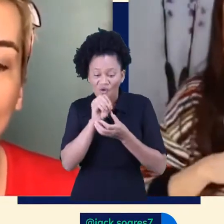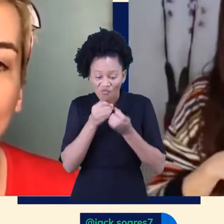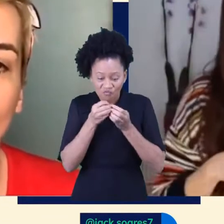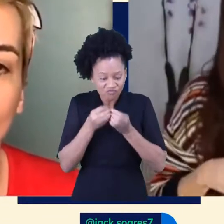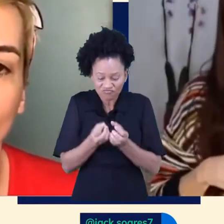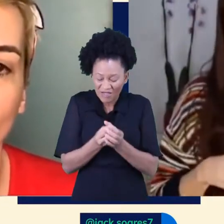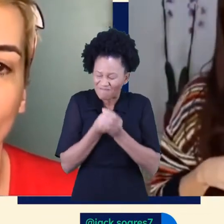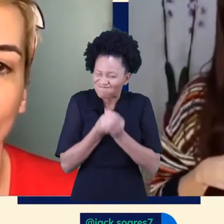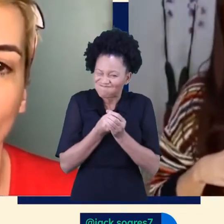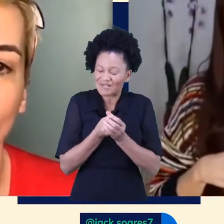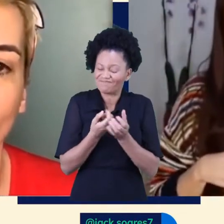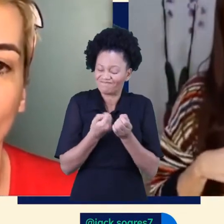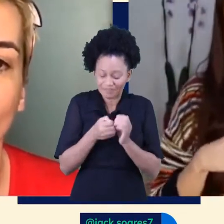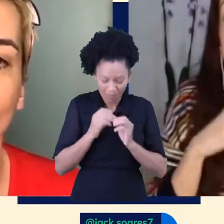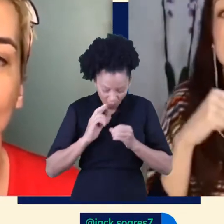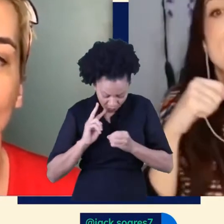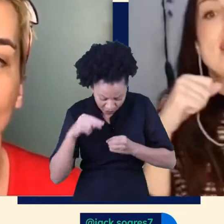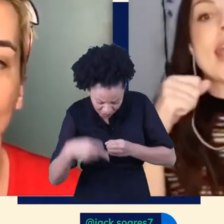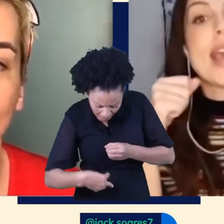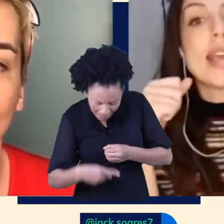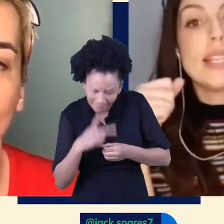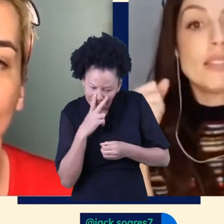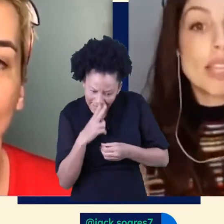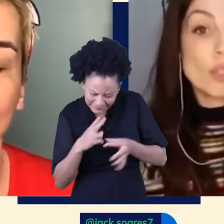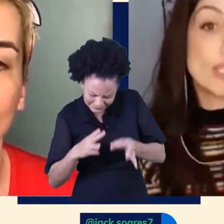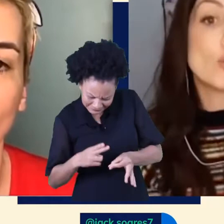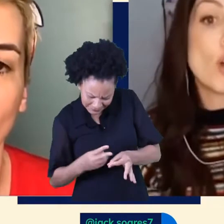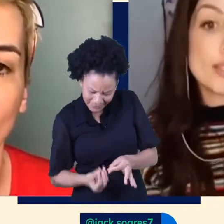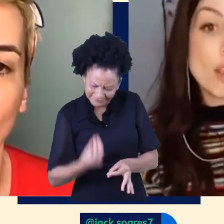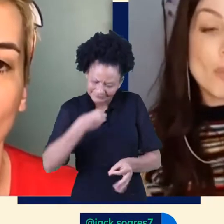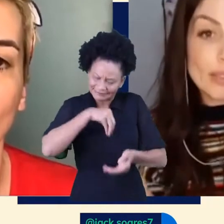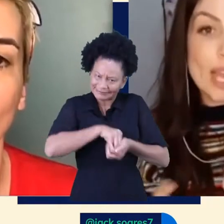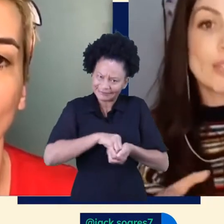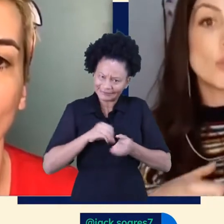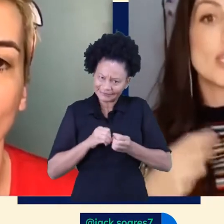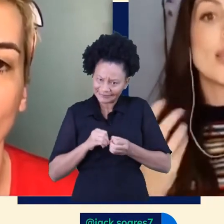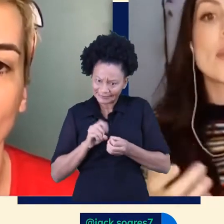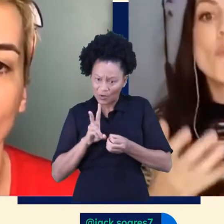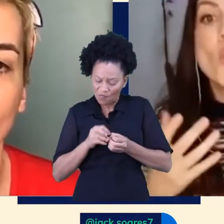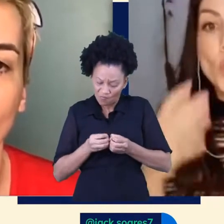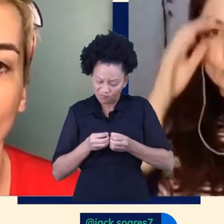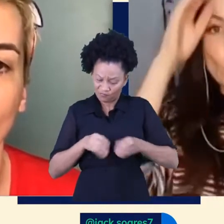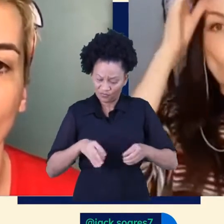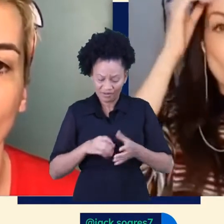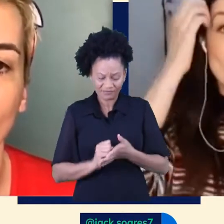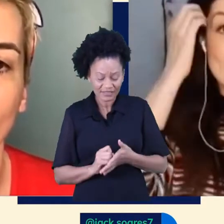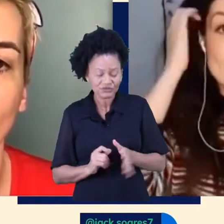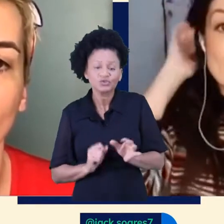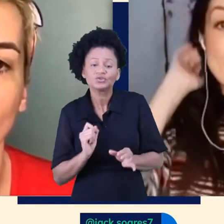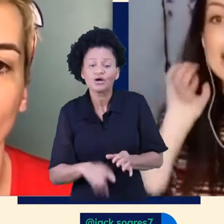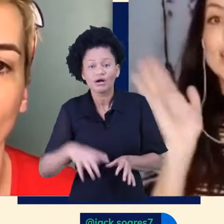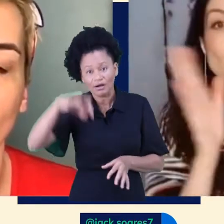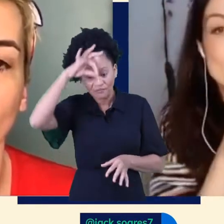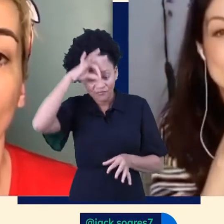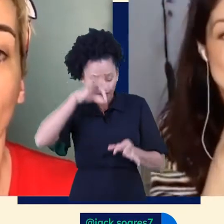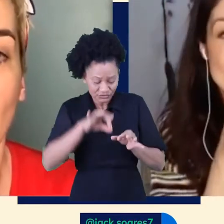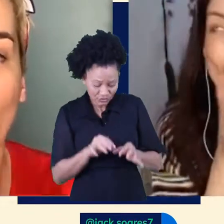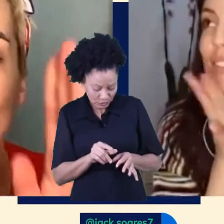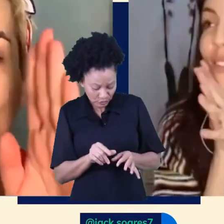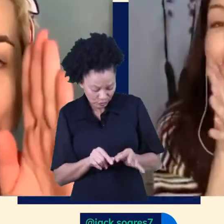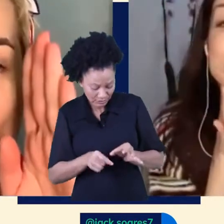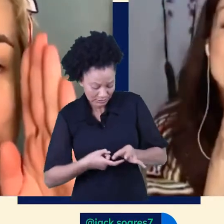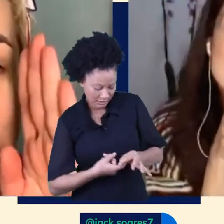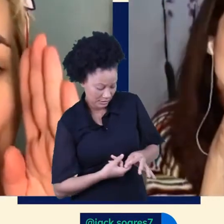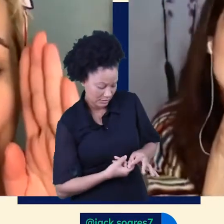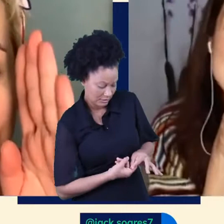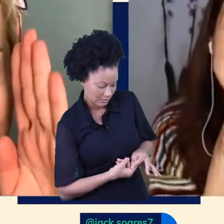apenas com uma parte da vagina e tem o clitóris aumentado, que lembra muito o pênis. Inclusive, nossa,